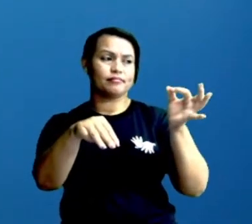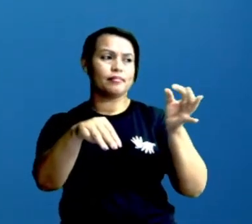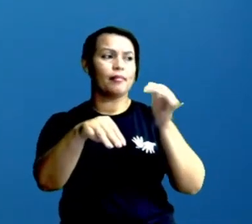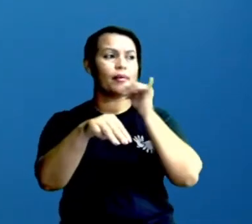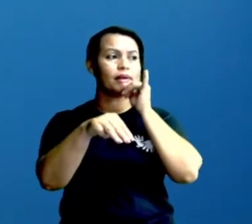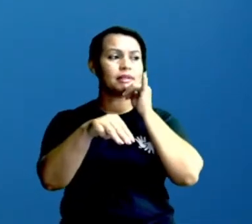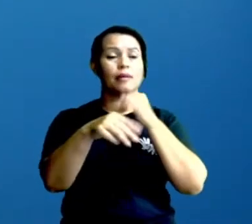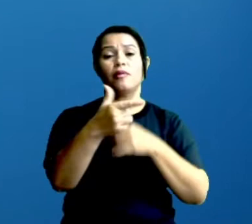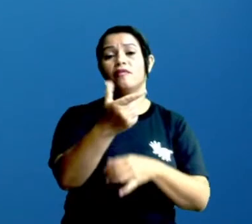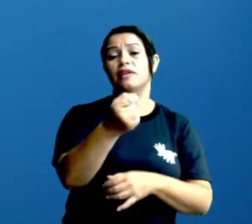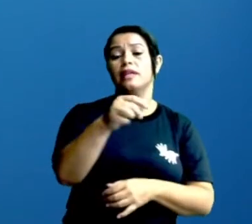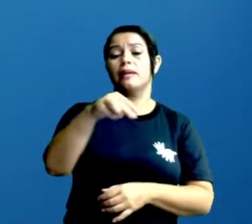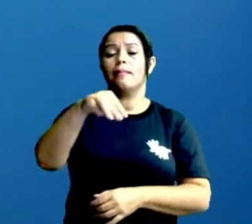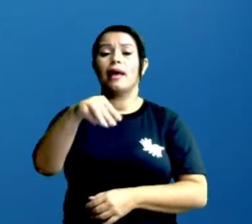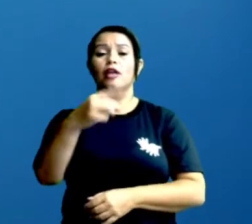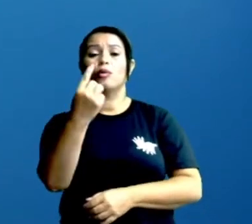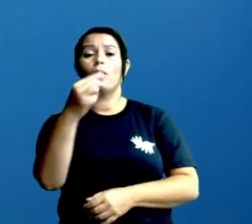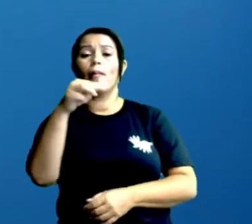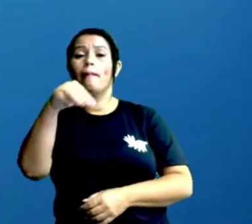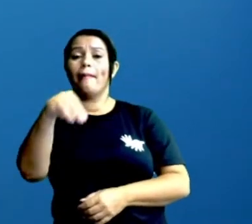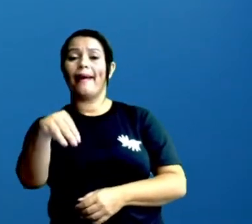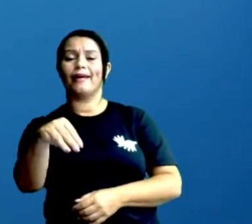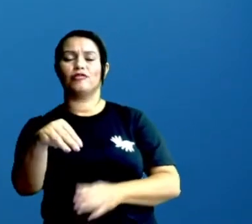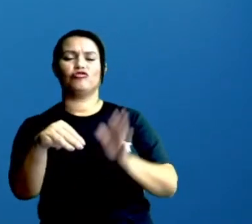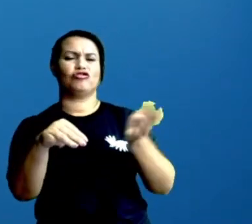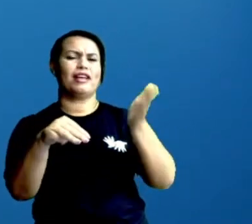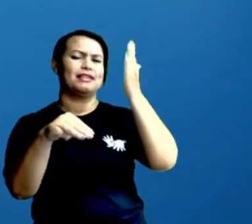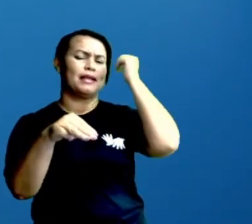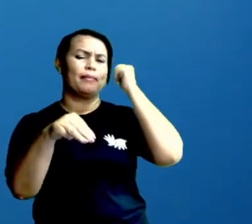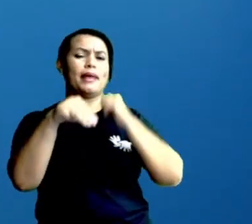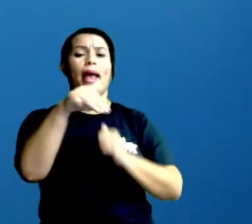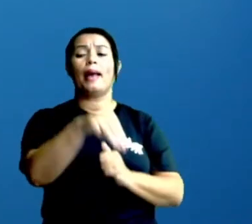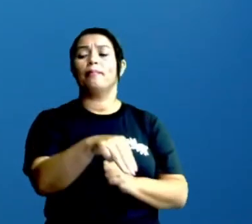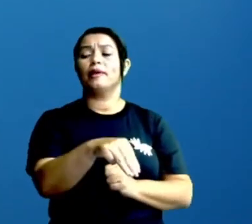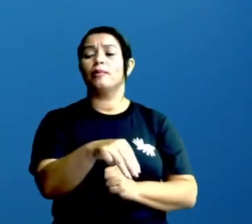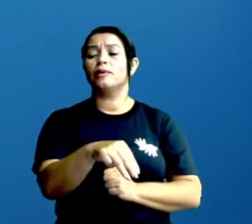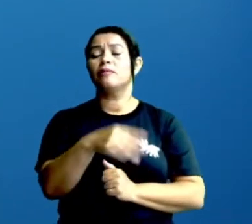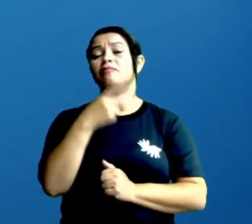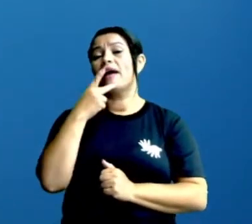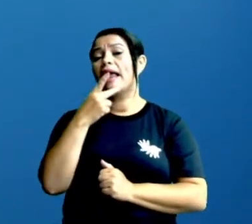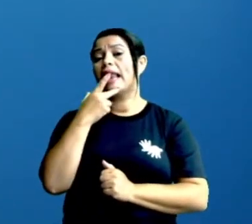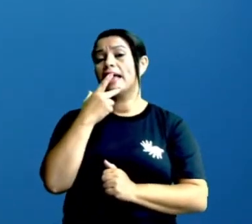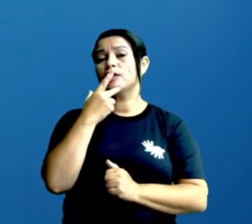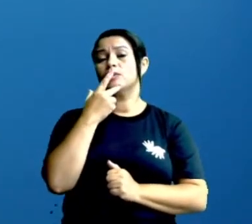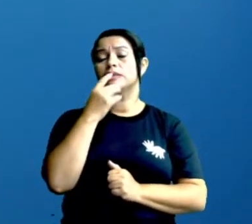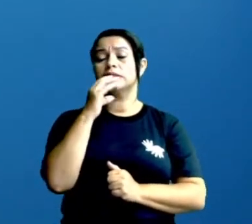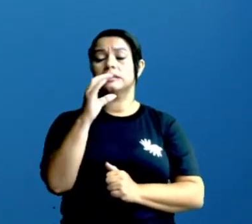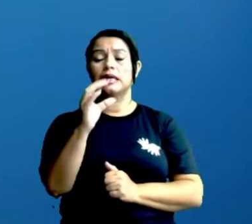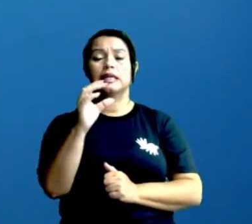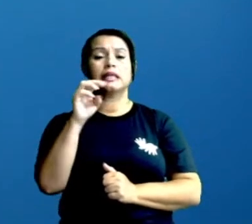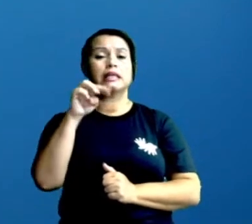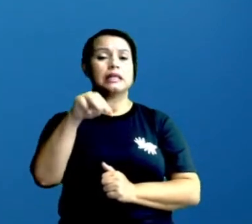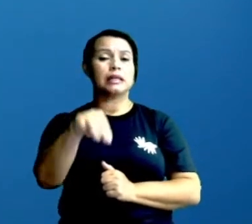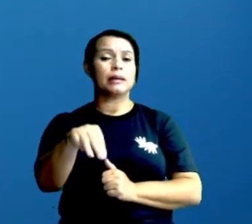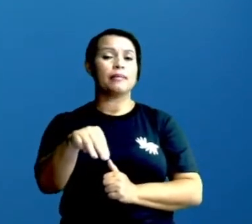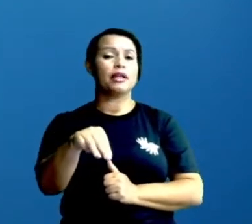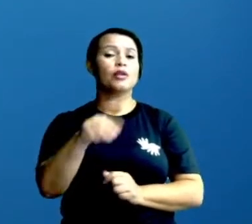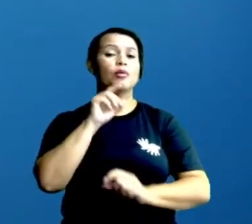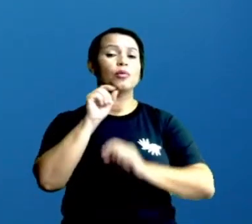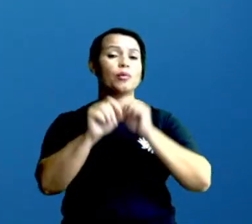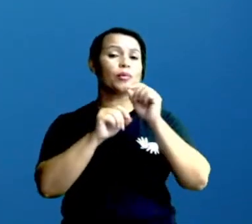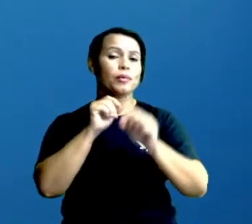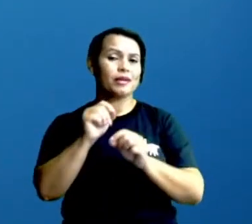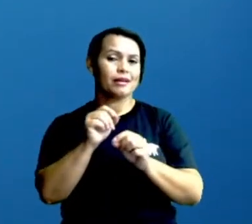seja, 20 metros, 1 metro, a gente já coloca o M. Quando nós estamos falando de centímetros, nós também